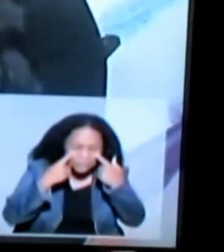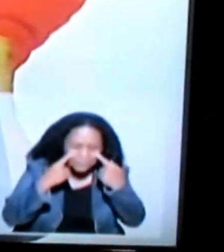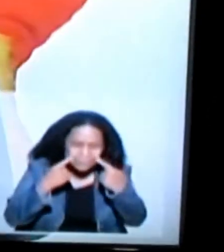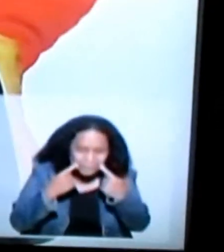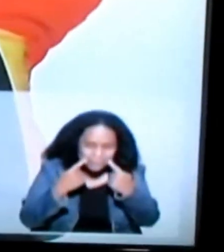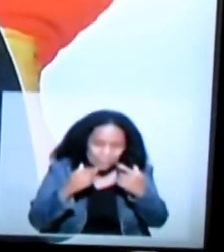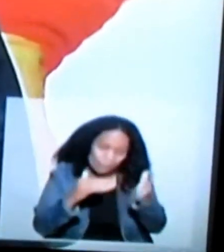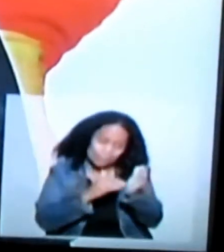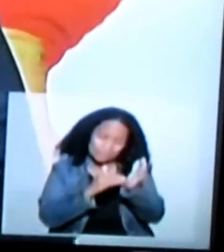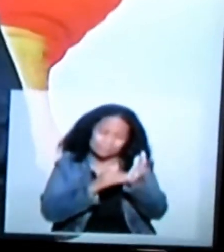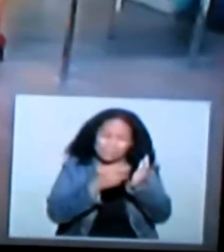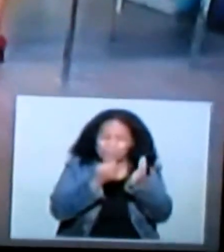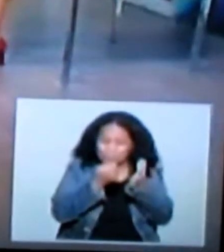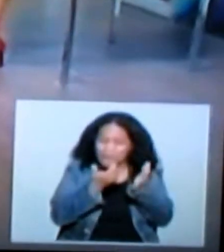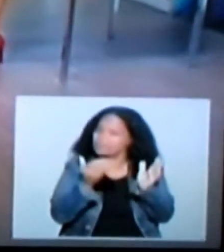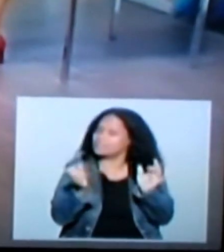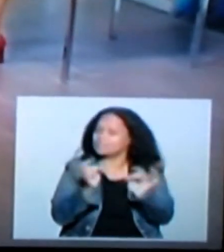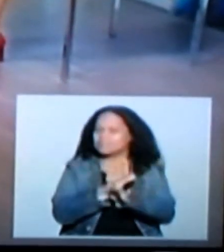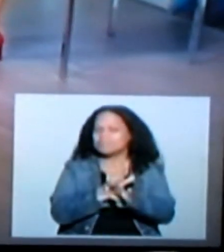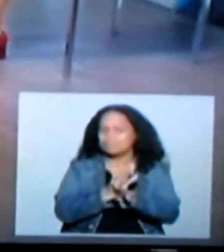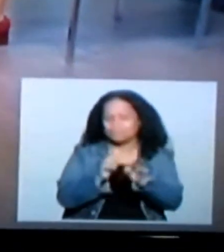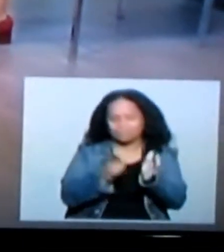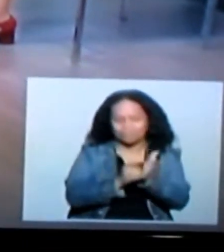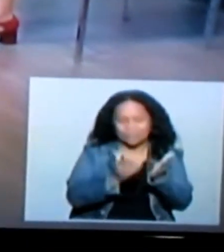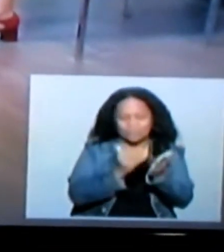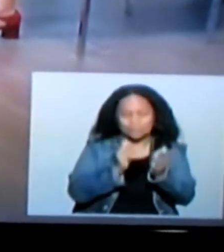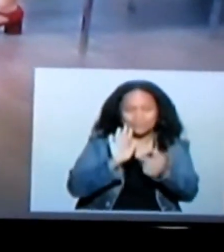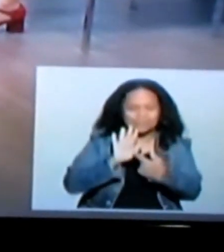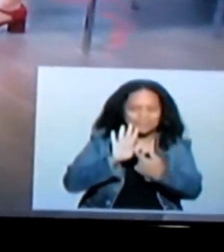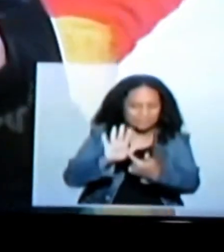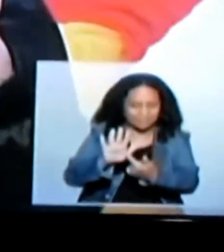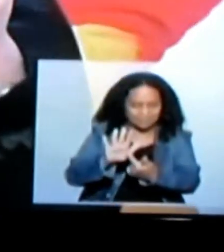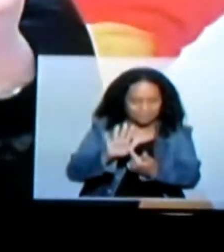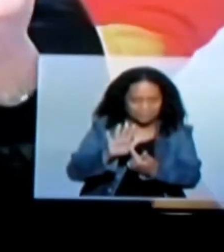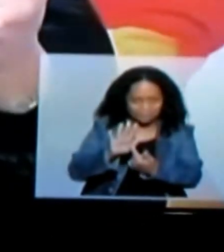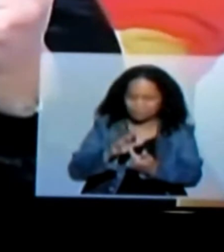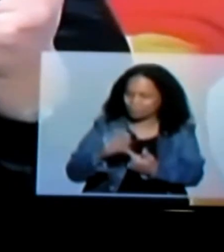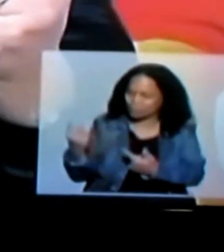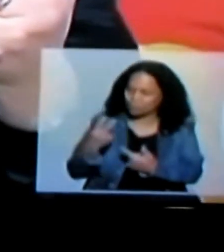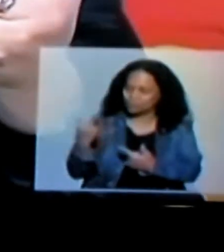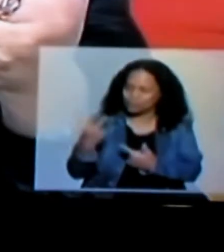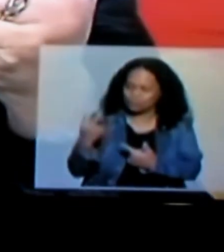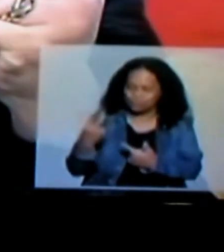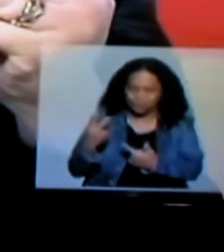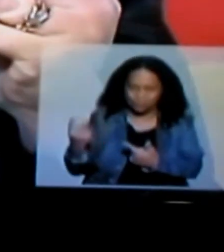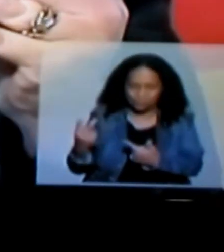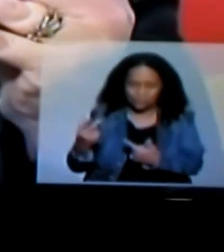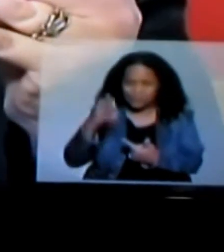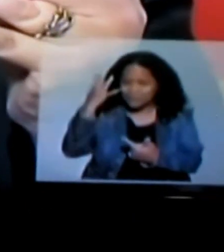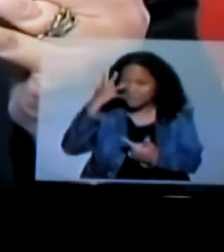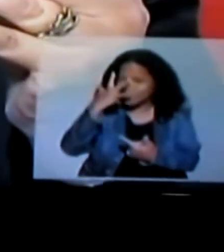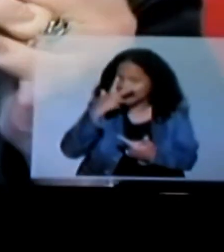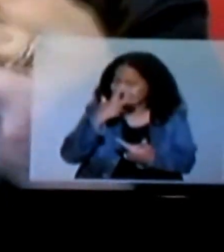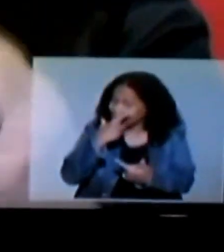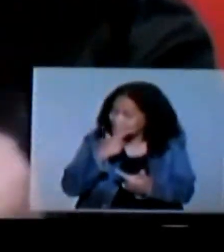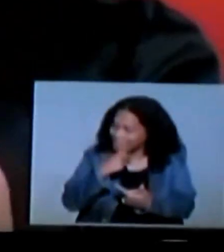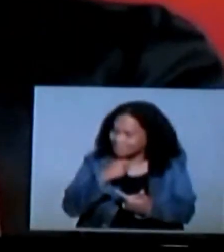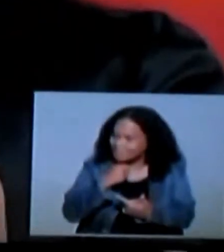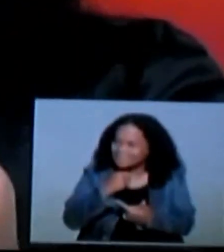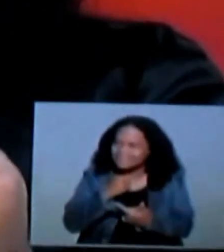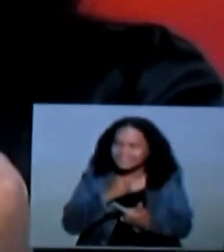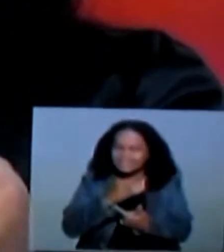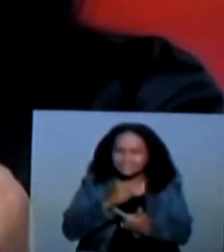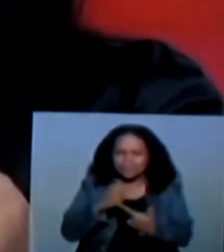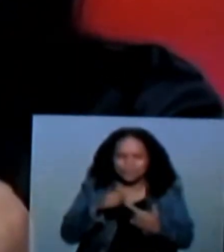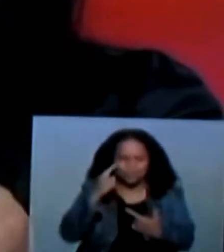aquela chorada também. Tá no finalzinho do programa, infelizmente. Esse aqui é o blogueiras.com. Lindo também, adorei a capa. É linda, né? Foi a